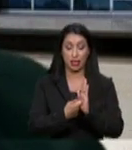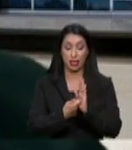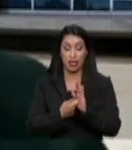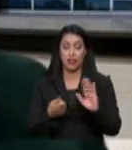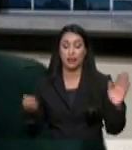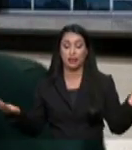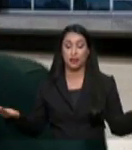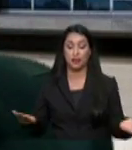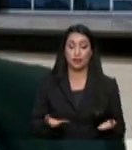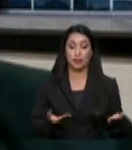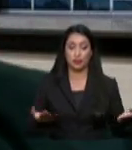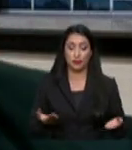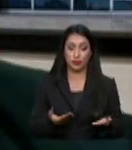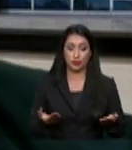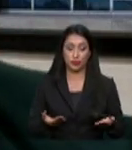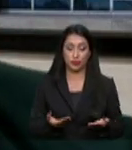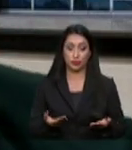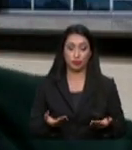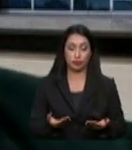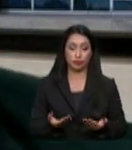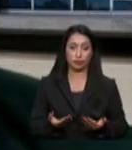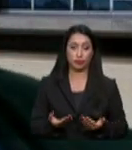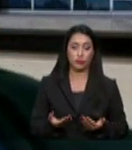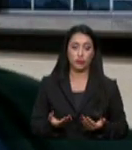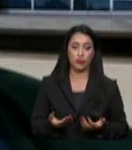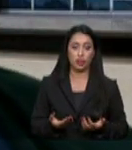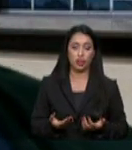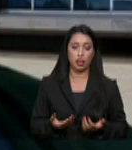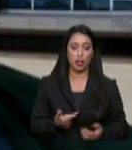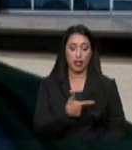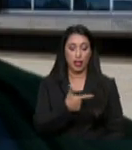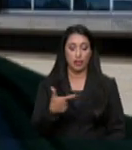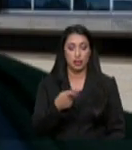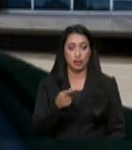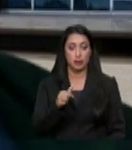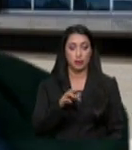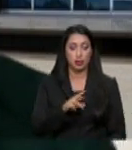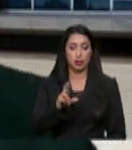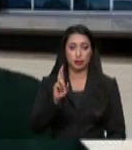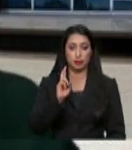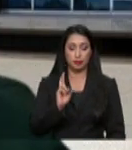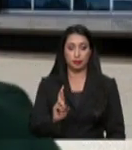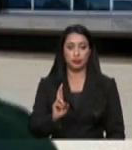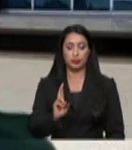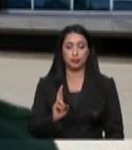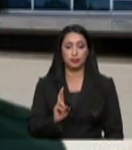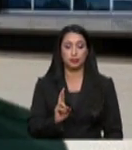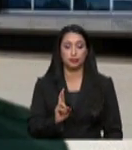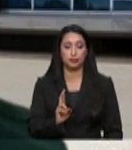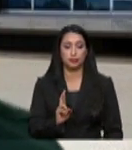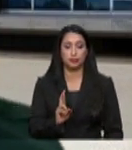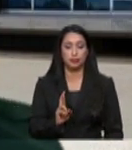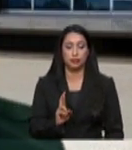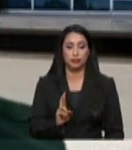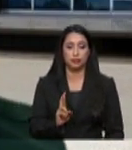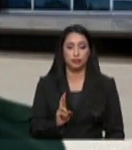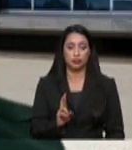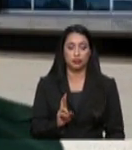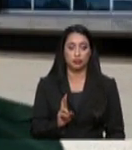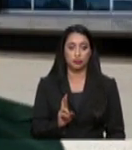agora a pouco tendo ela a miss procuradora-geral procuradora-geral da República em exercício